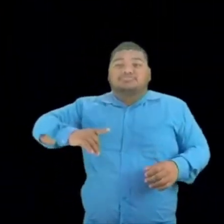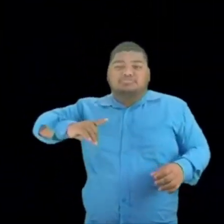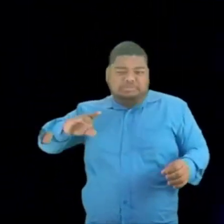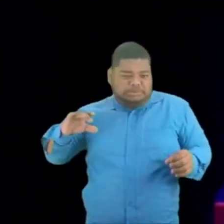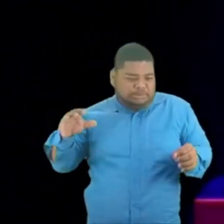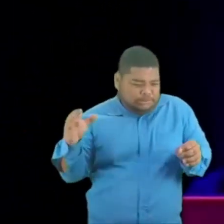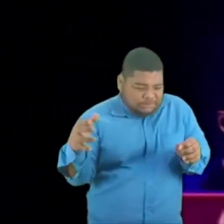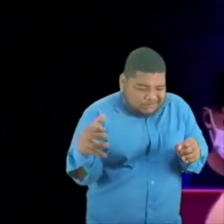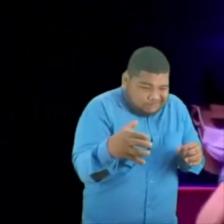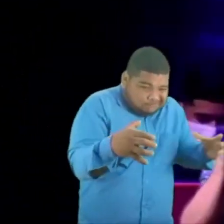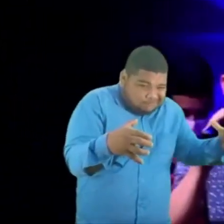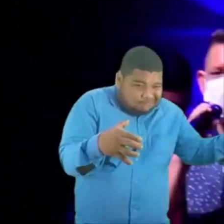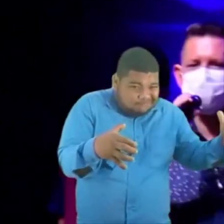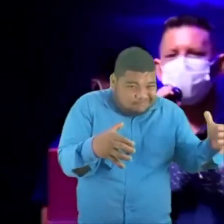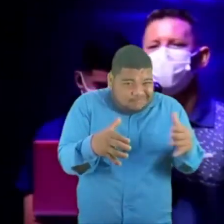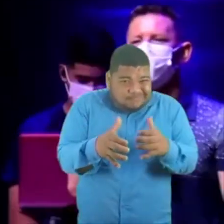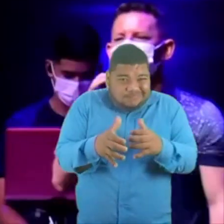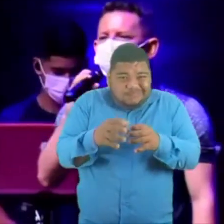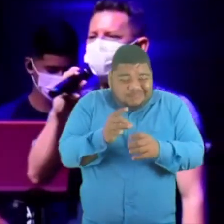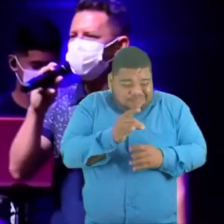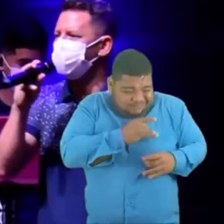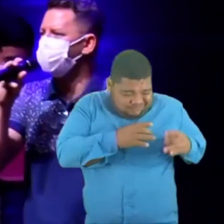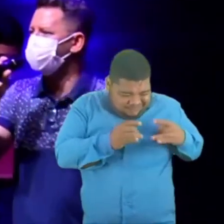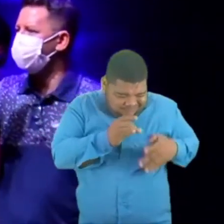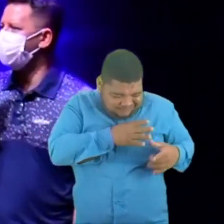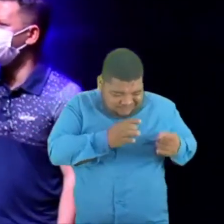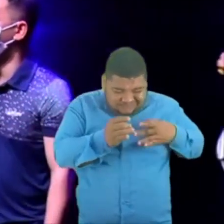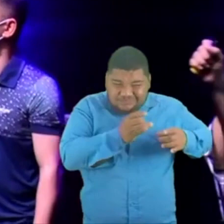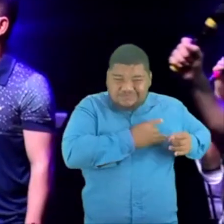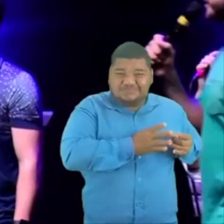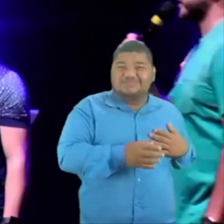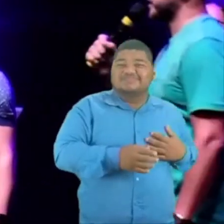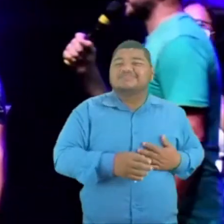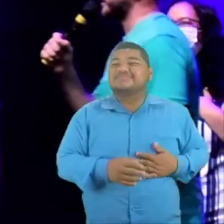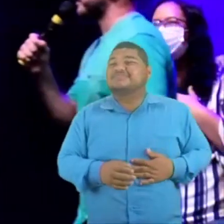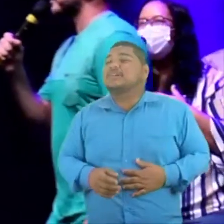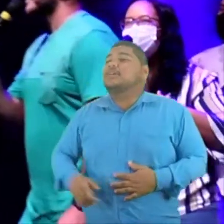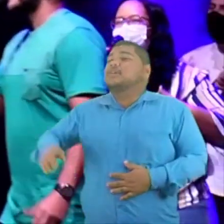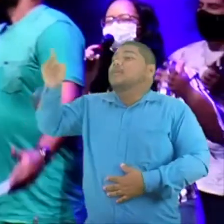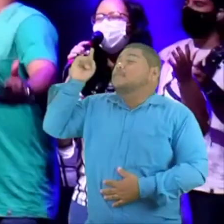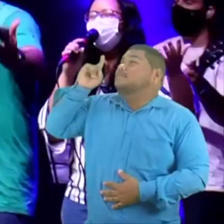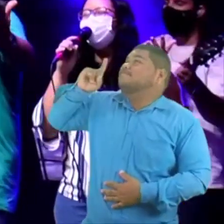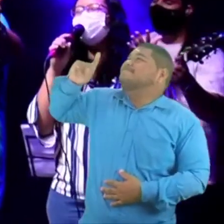Se estou cercado pelo medo, tu